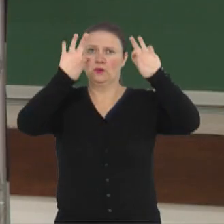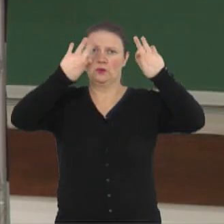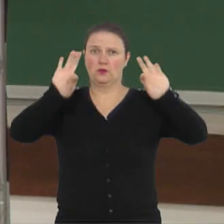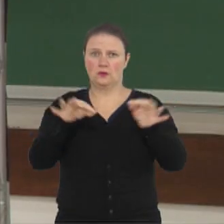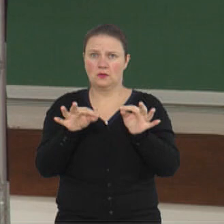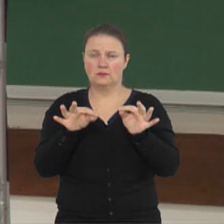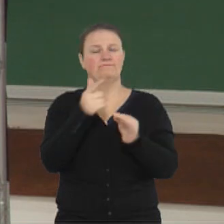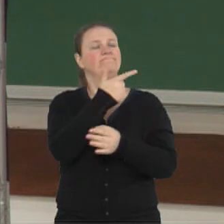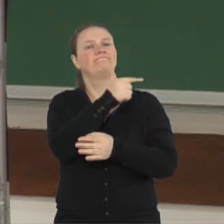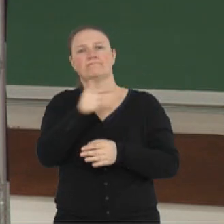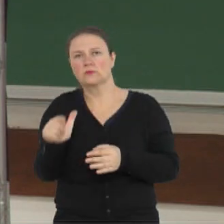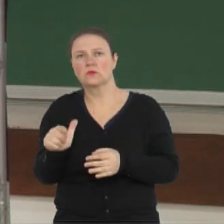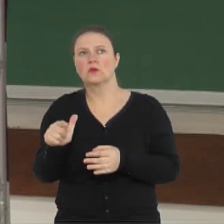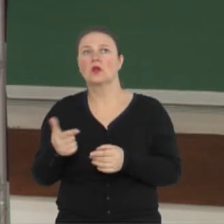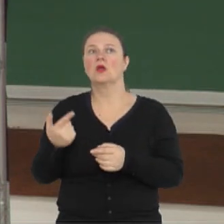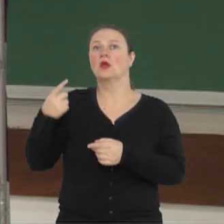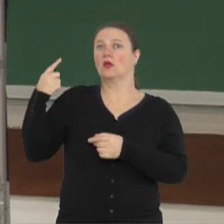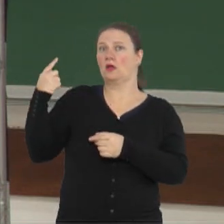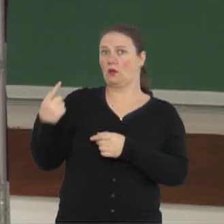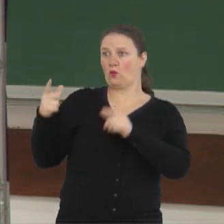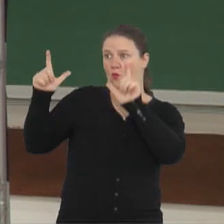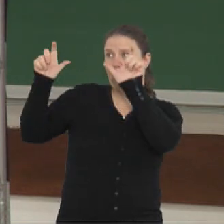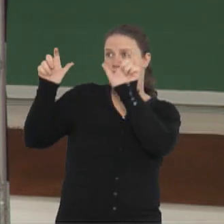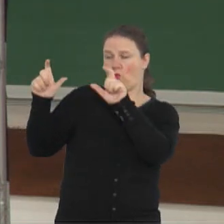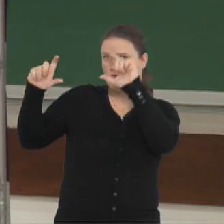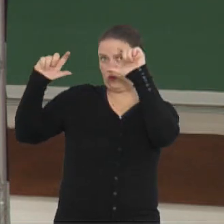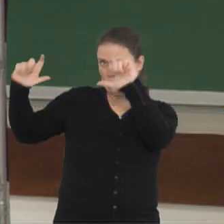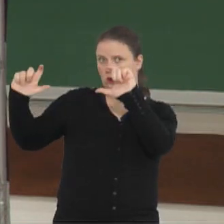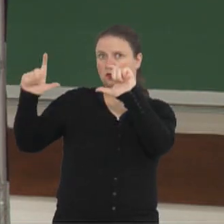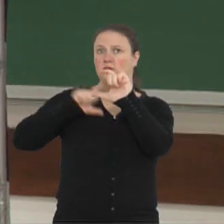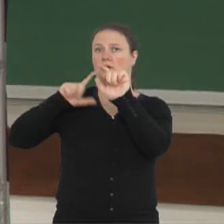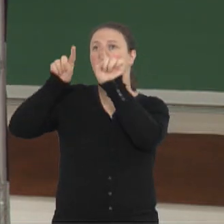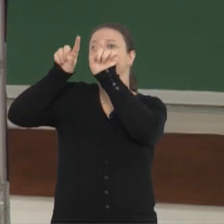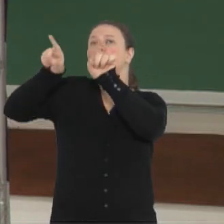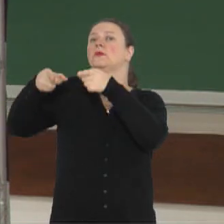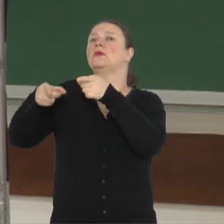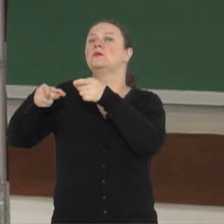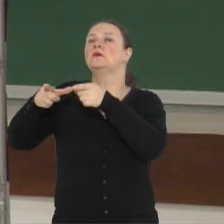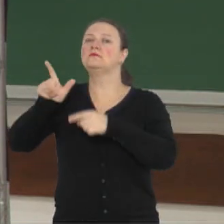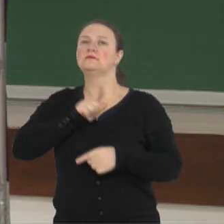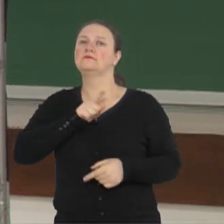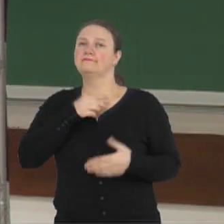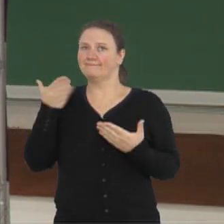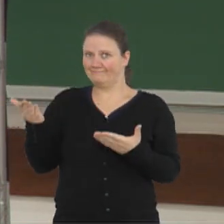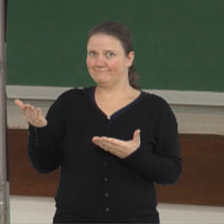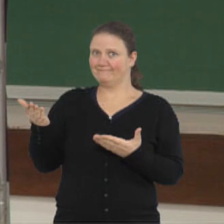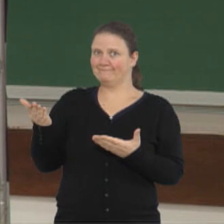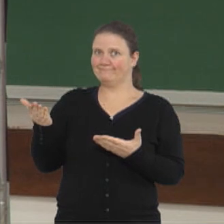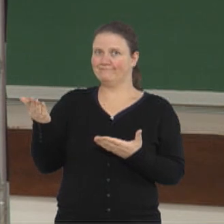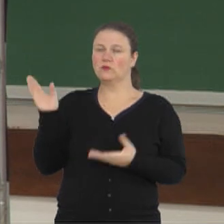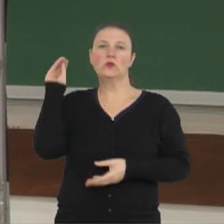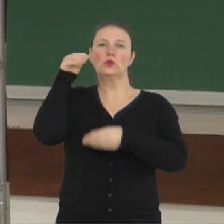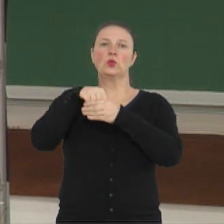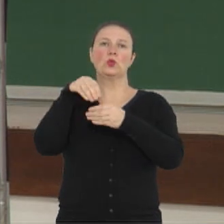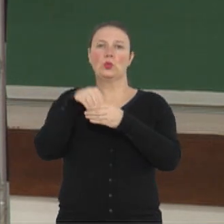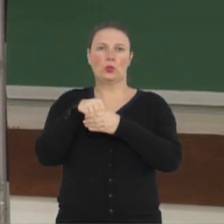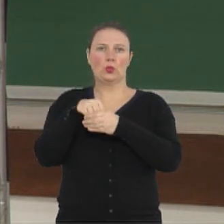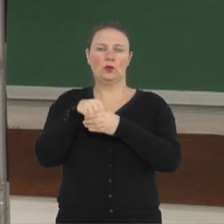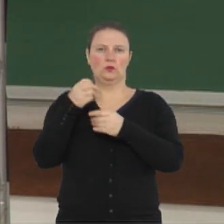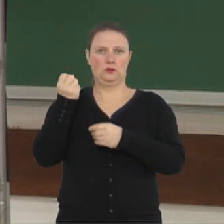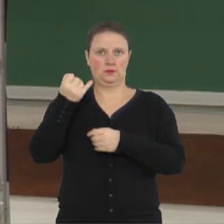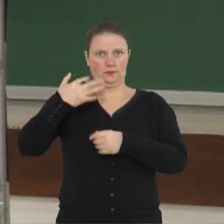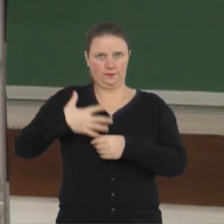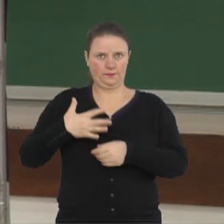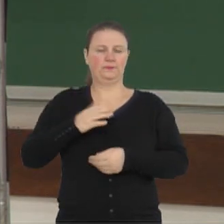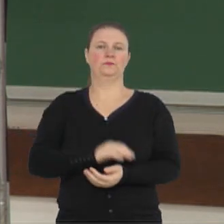A outra, nós temos um parênteses e as operações propriamente dita dentro da expressão.